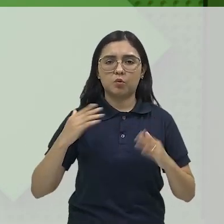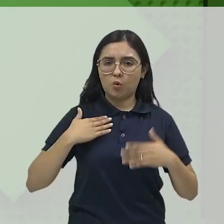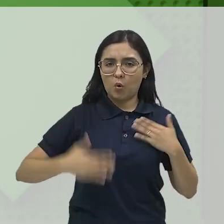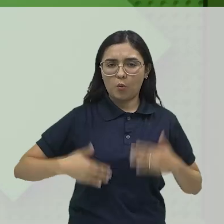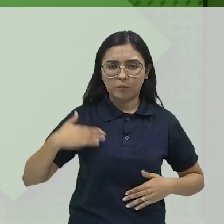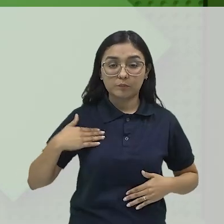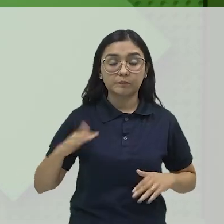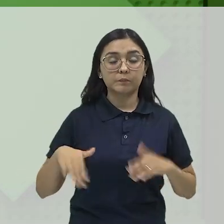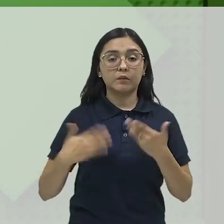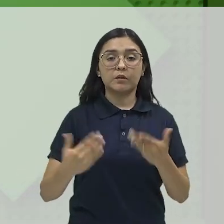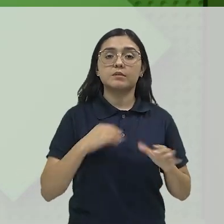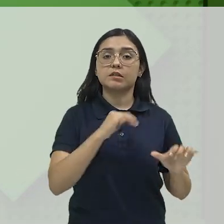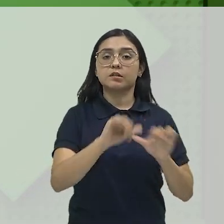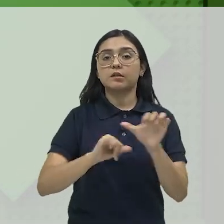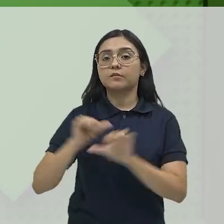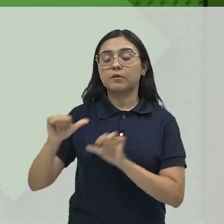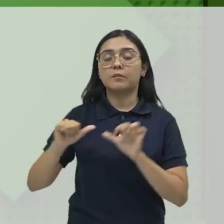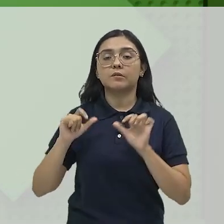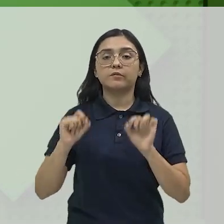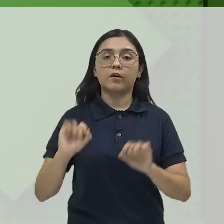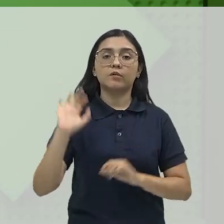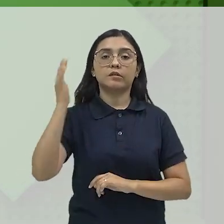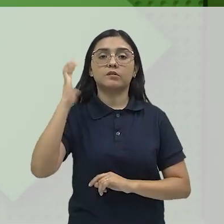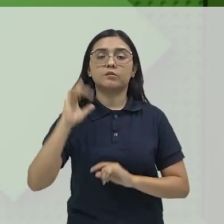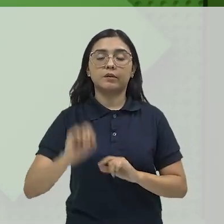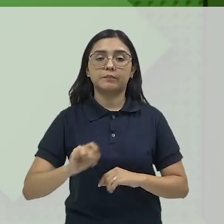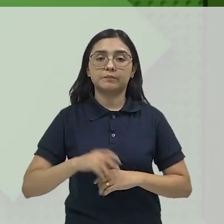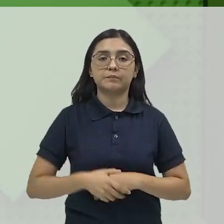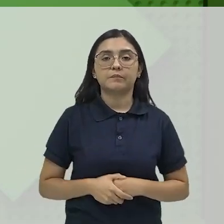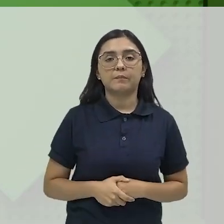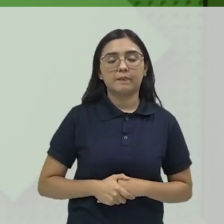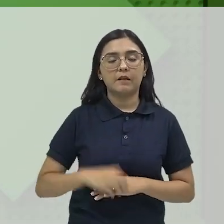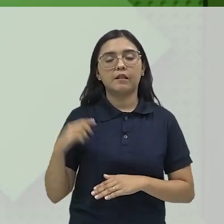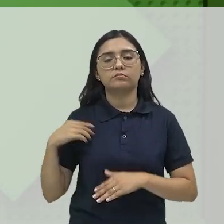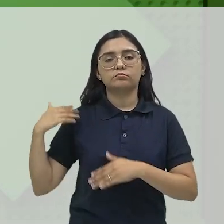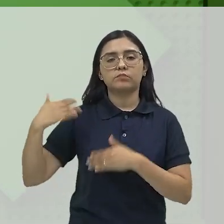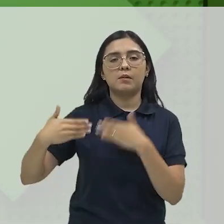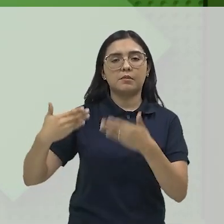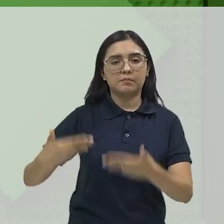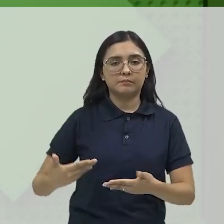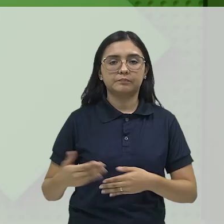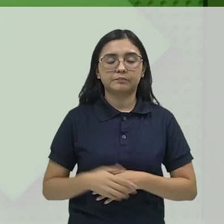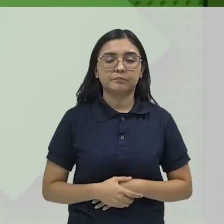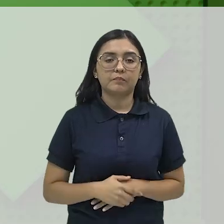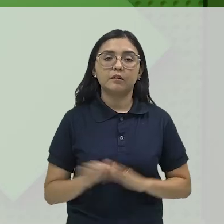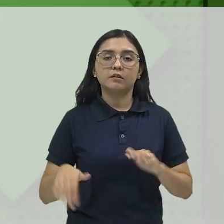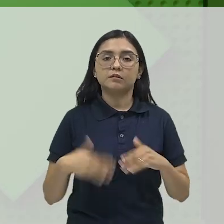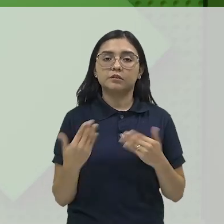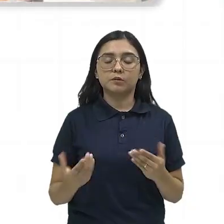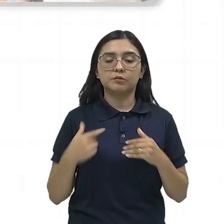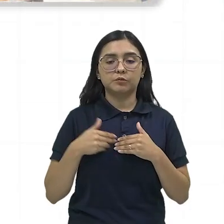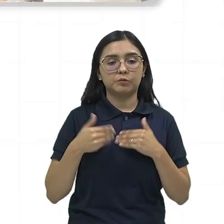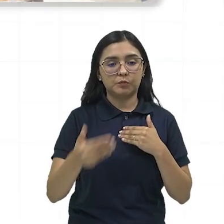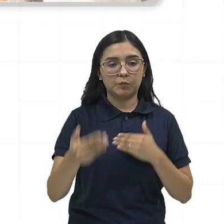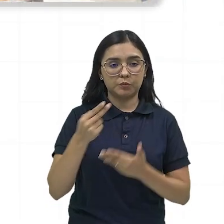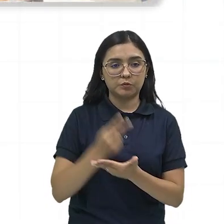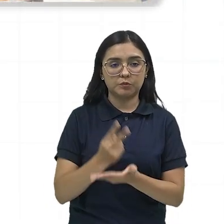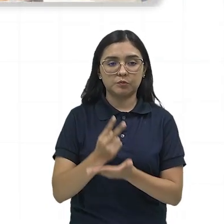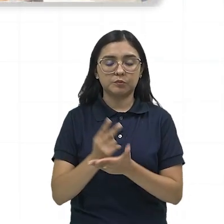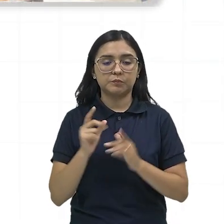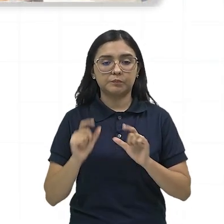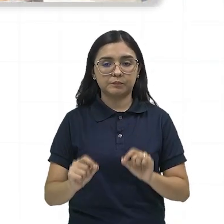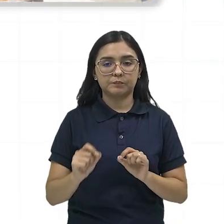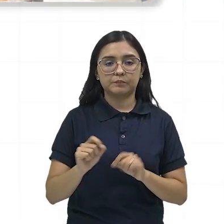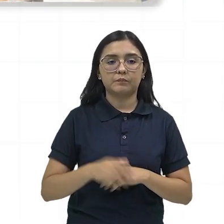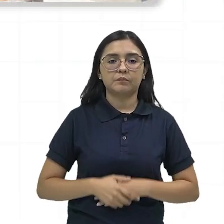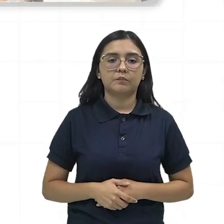dia. Então essas transformações elas vão ocorrendo ali gradativamente, certo? Bom, e a gente continua para ver o